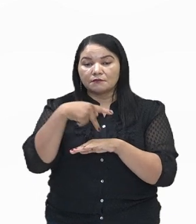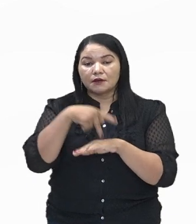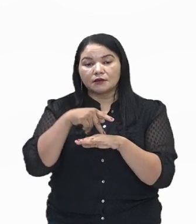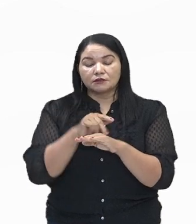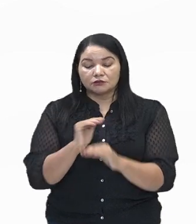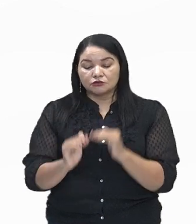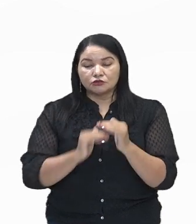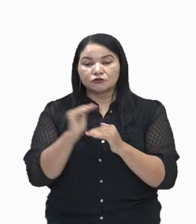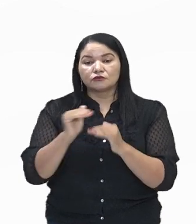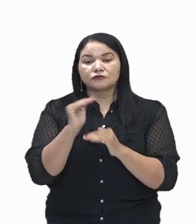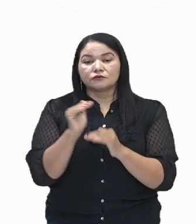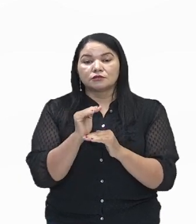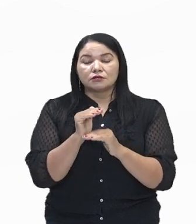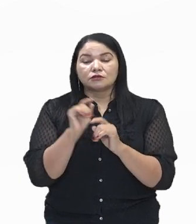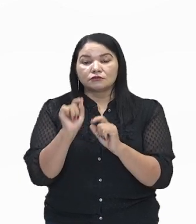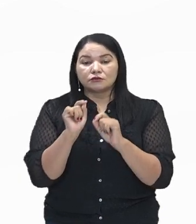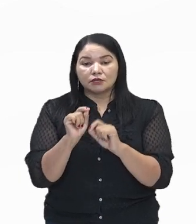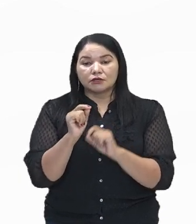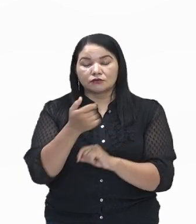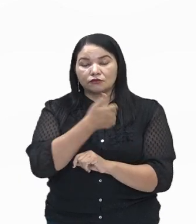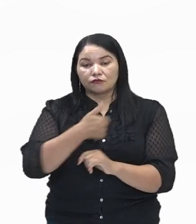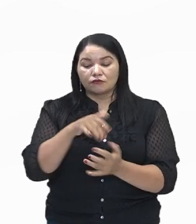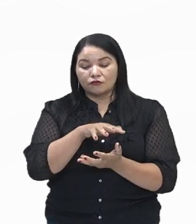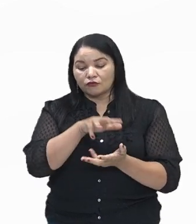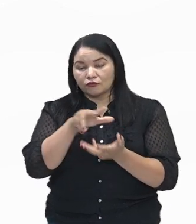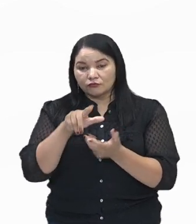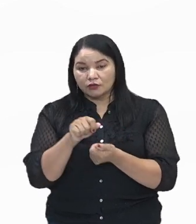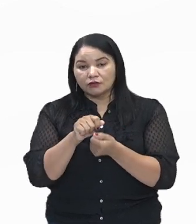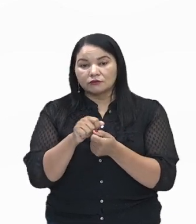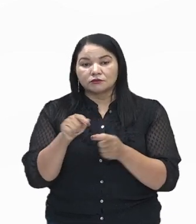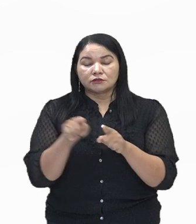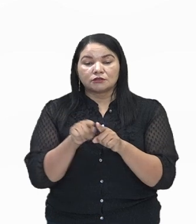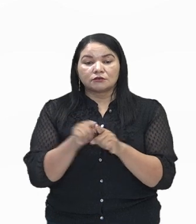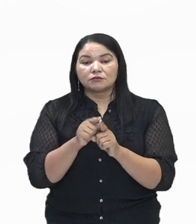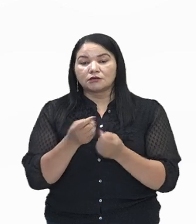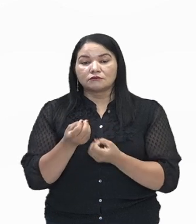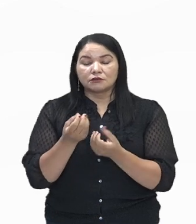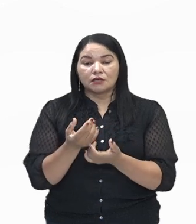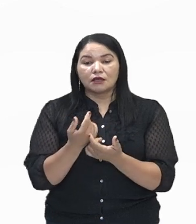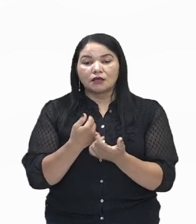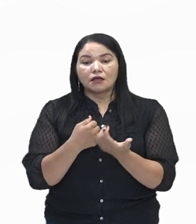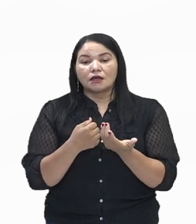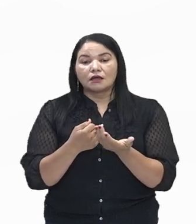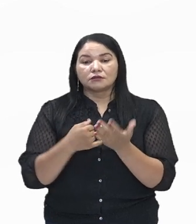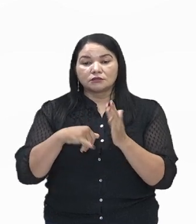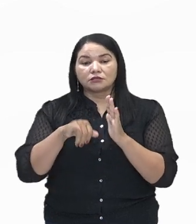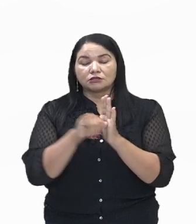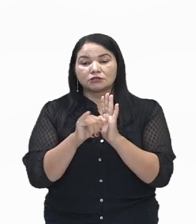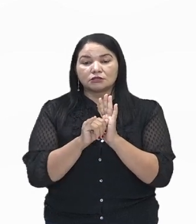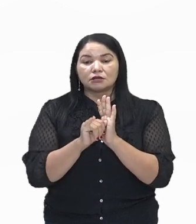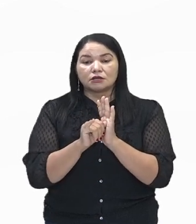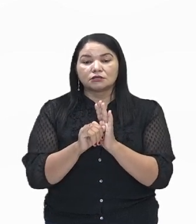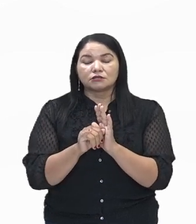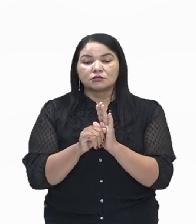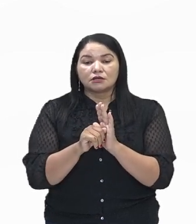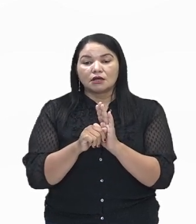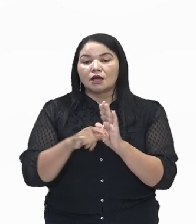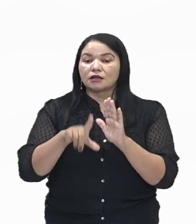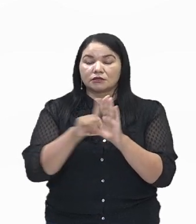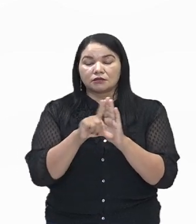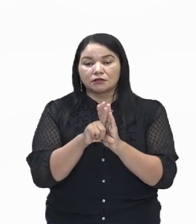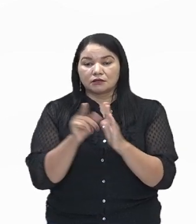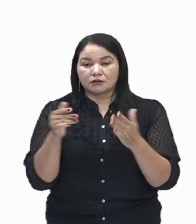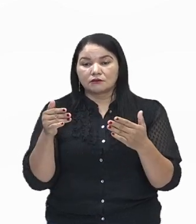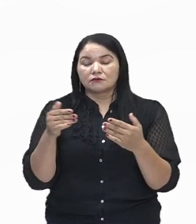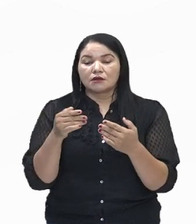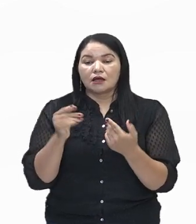desenvolvimento na governança global, fornecer identidade legal para todos e assegurar